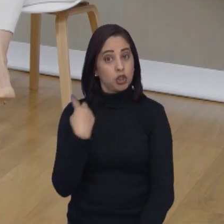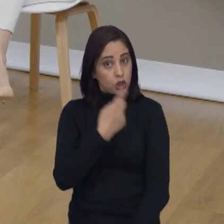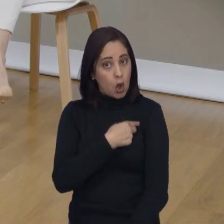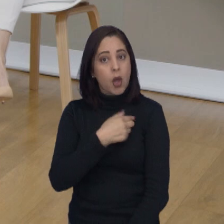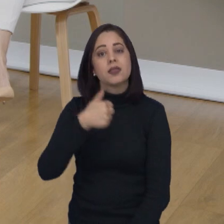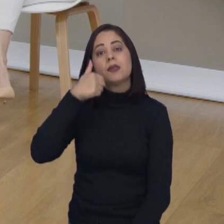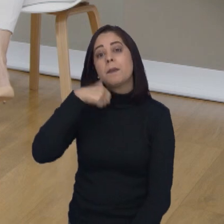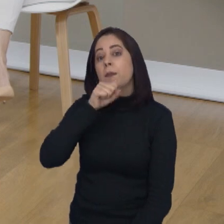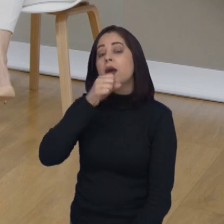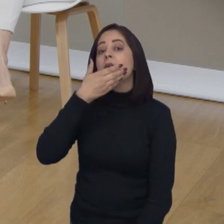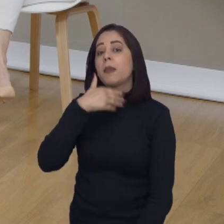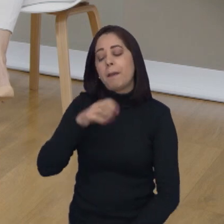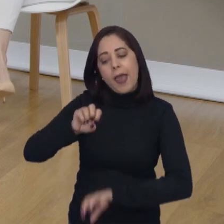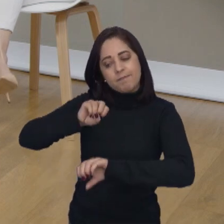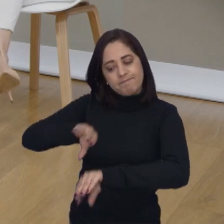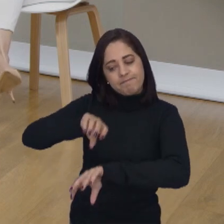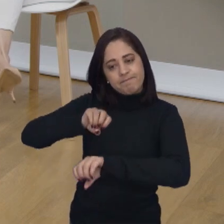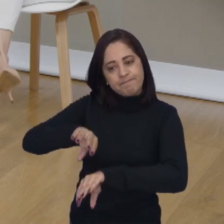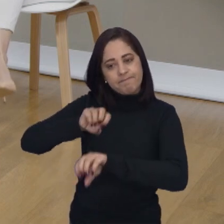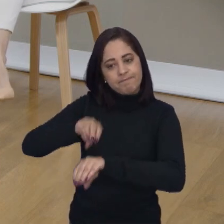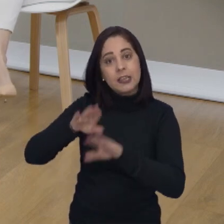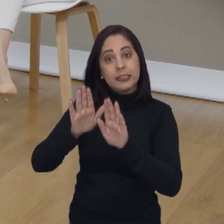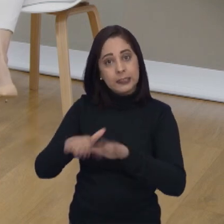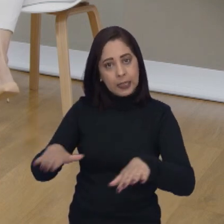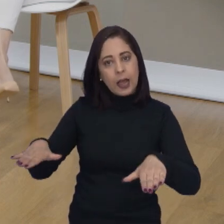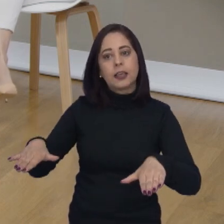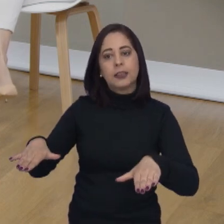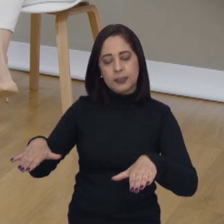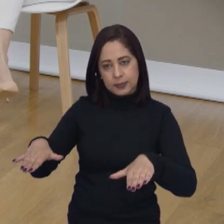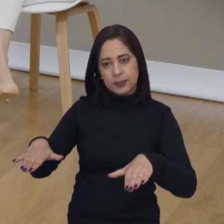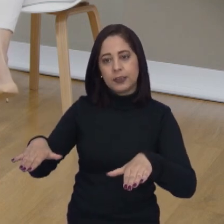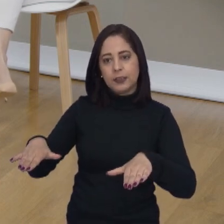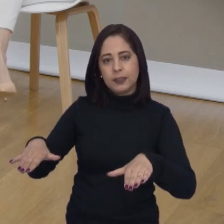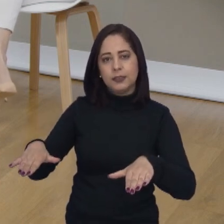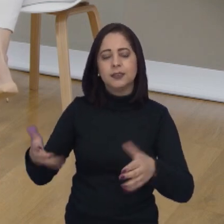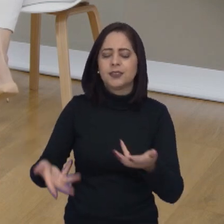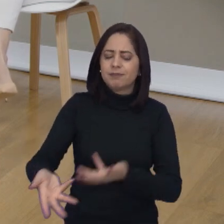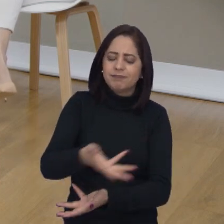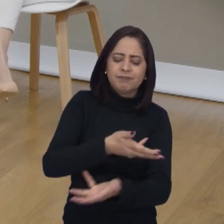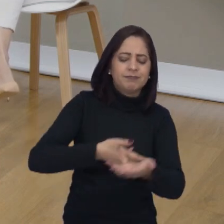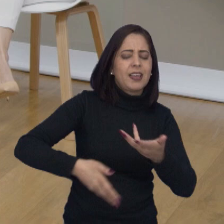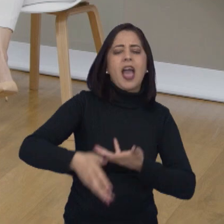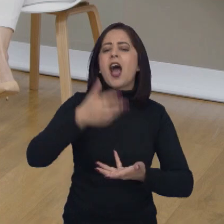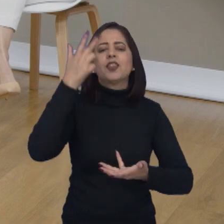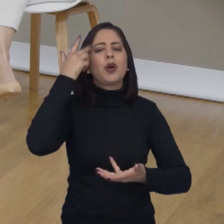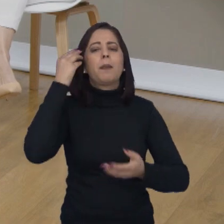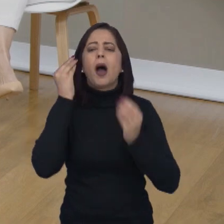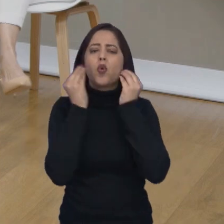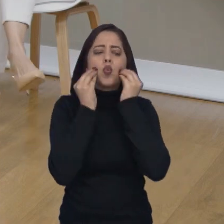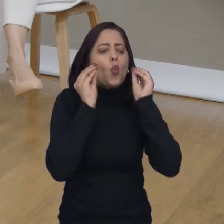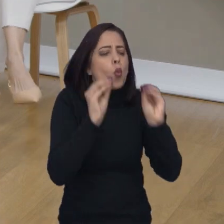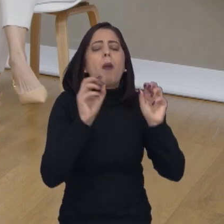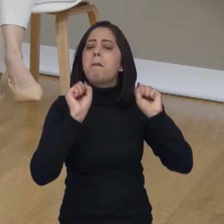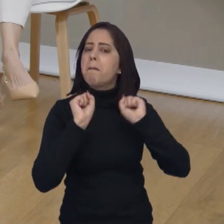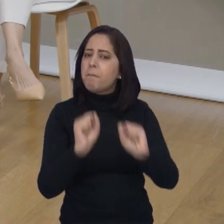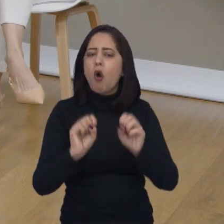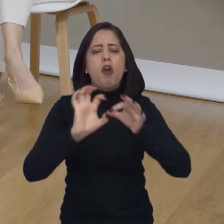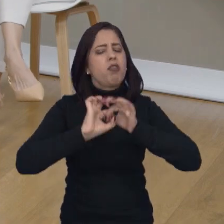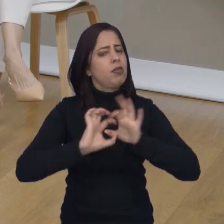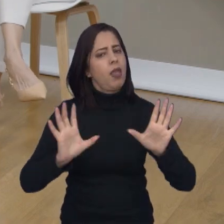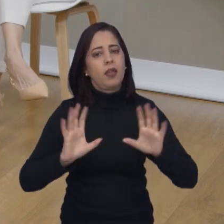pais, orientar as crianças a ter essa convivência, abraçar, beijar os pacientes com